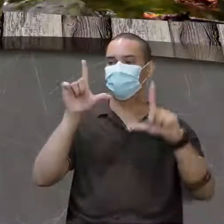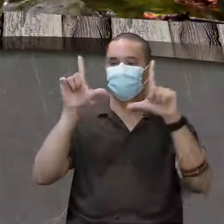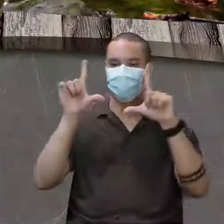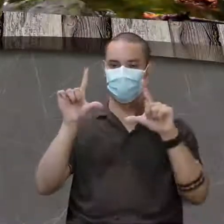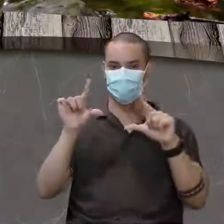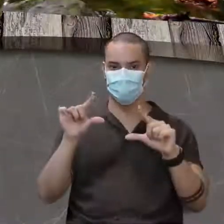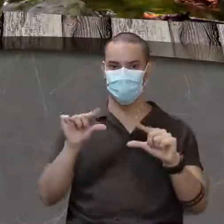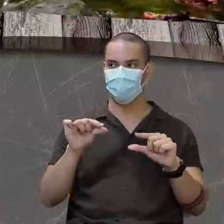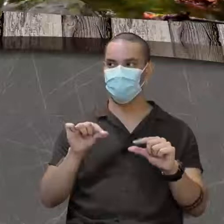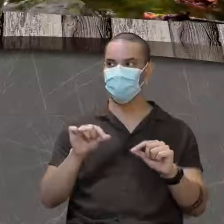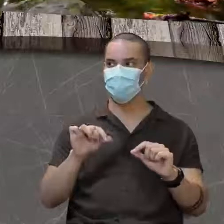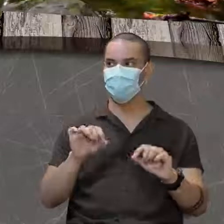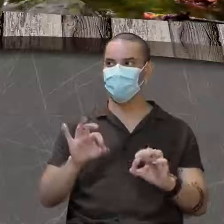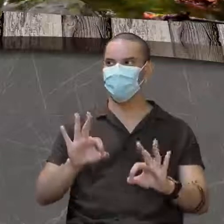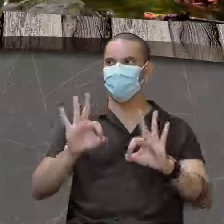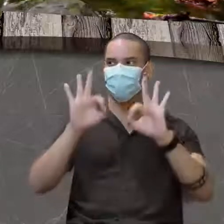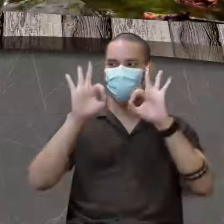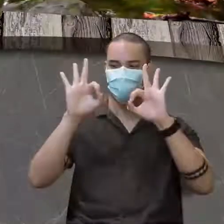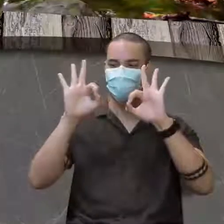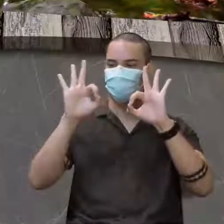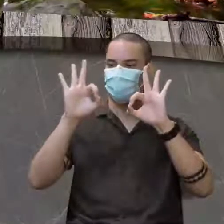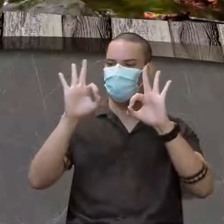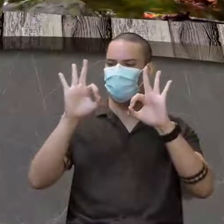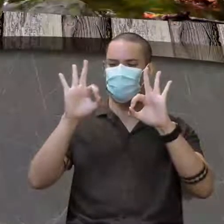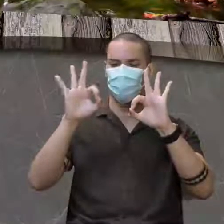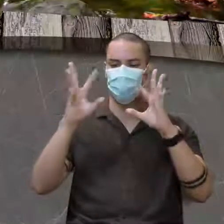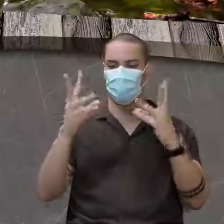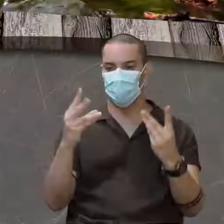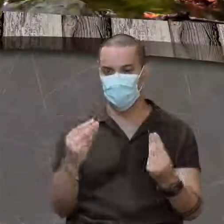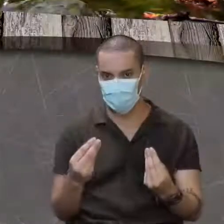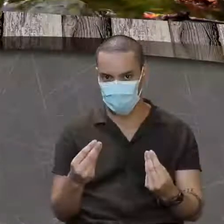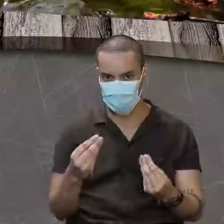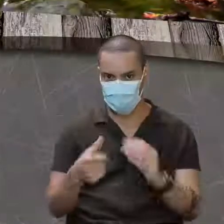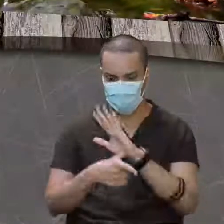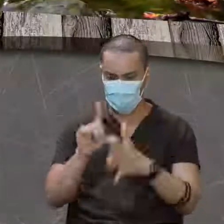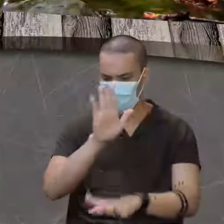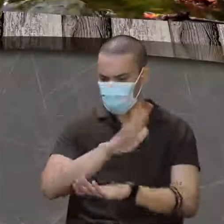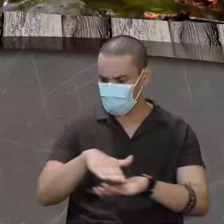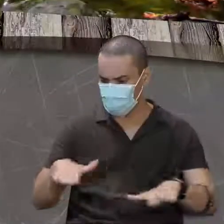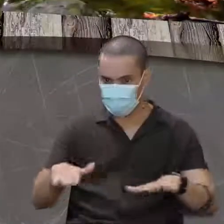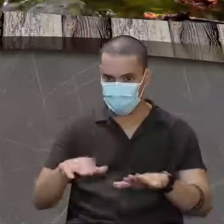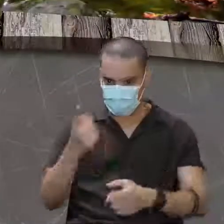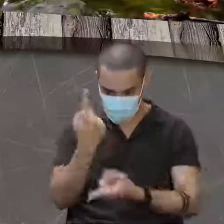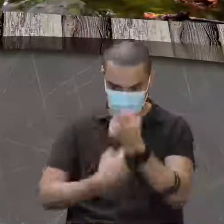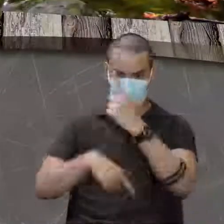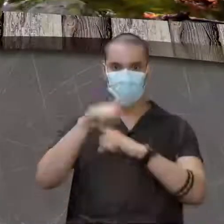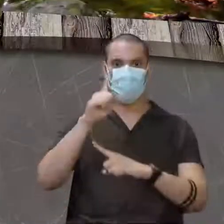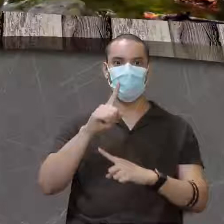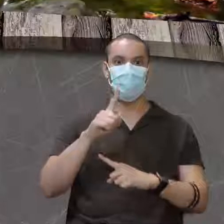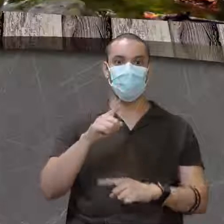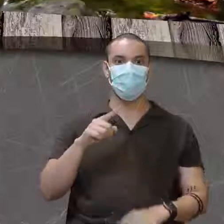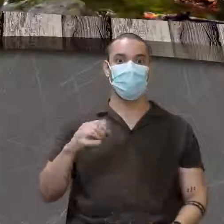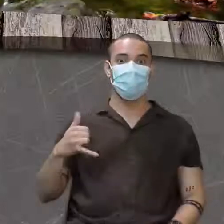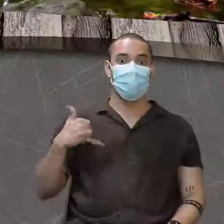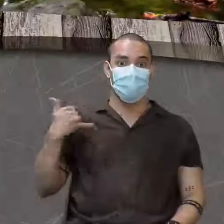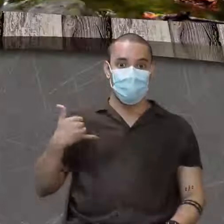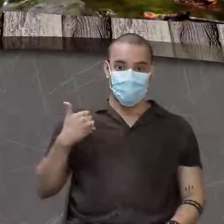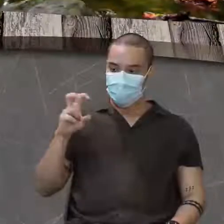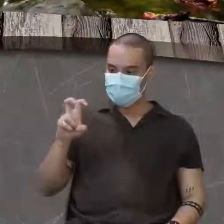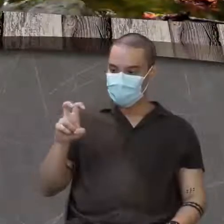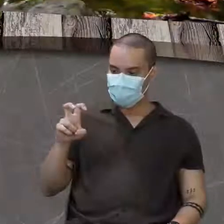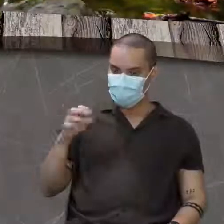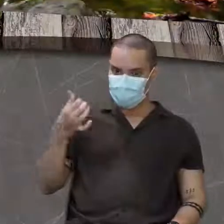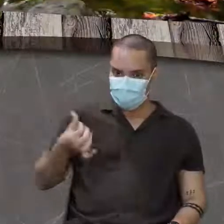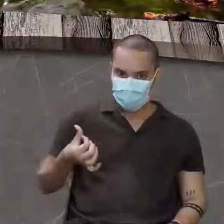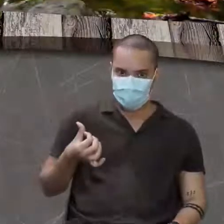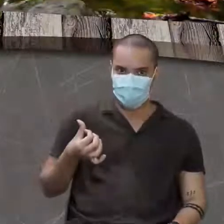seu pique não é tanto quanto quando você era uma criança de 4, 5 anos, que tem uma energia, mano, dá 10, 11 horas da noite, o menino